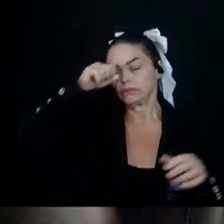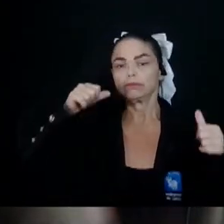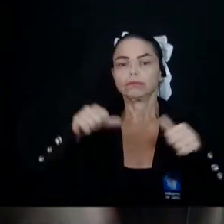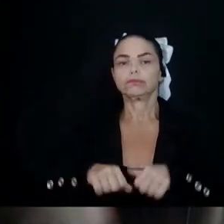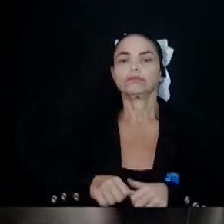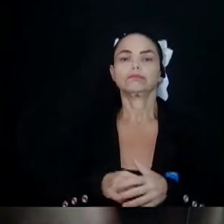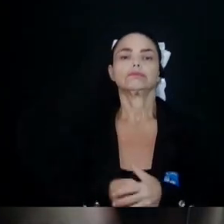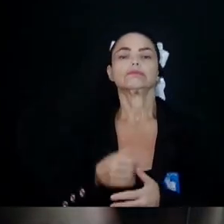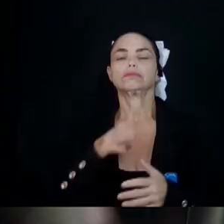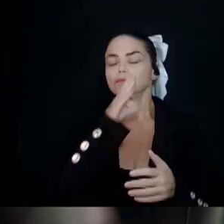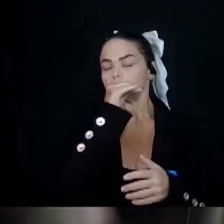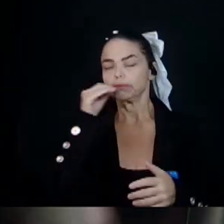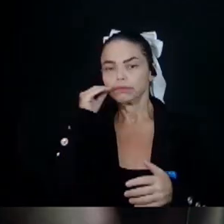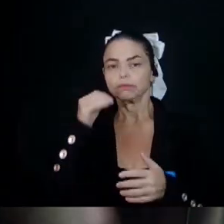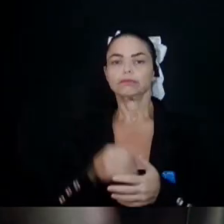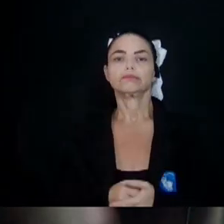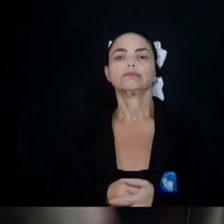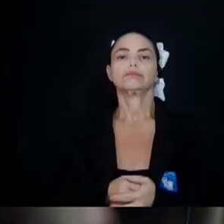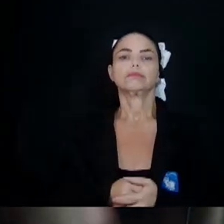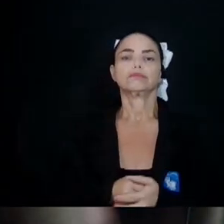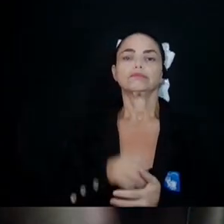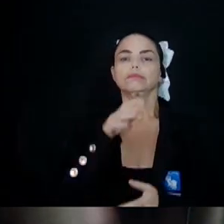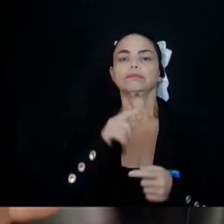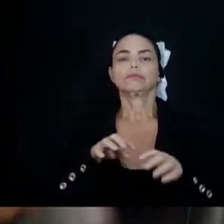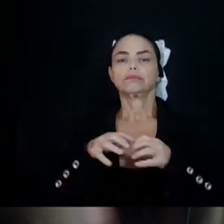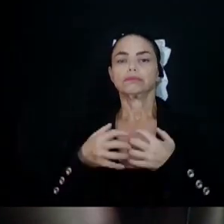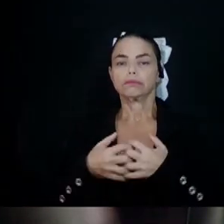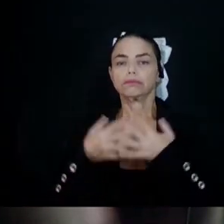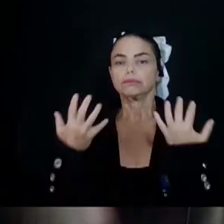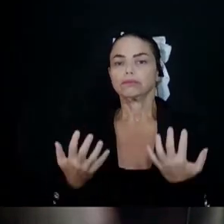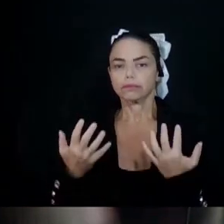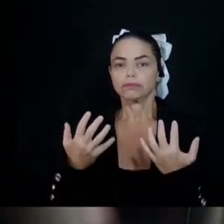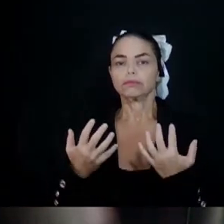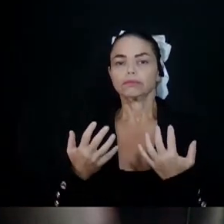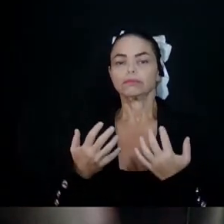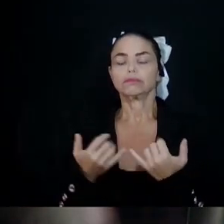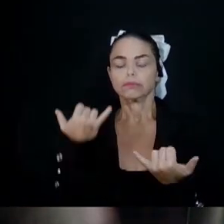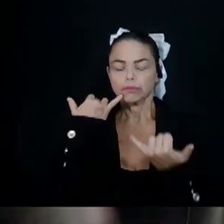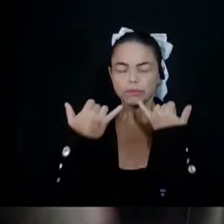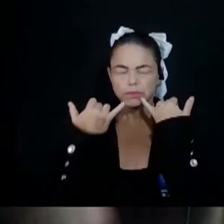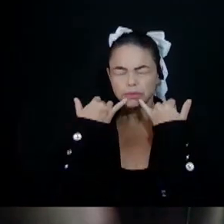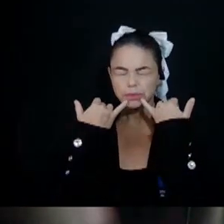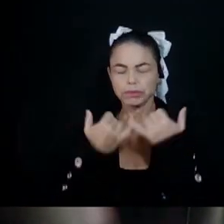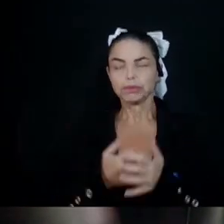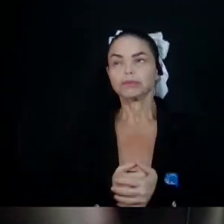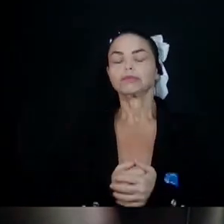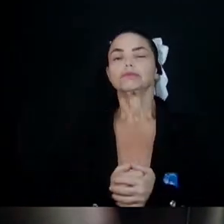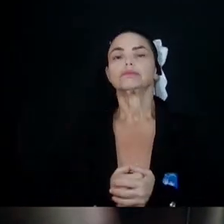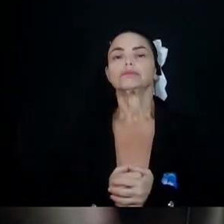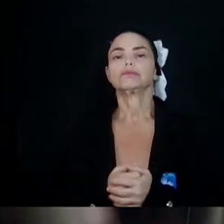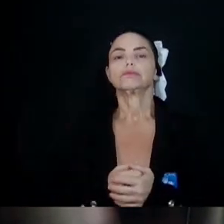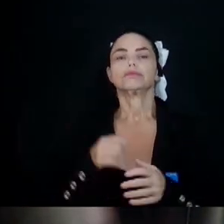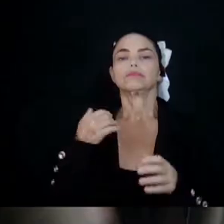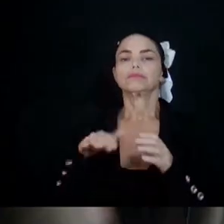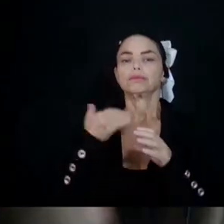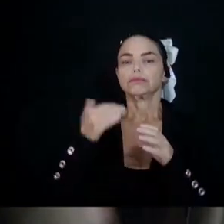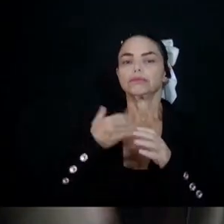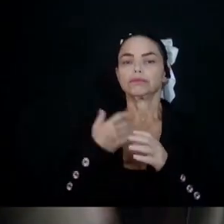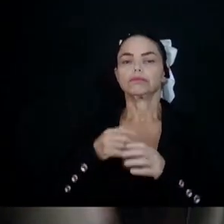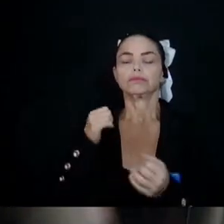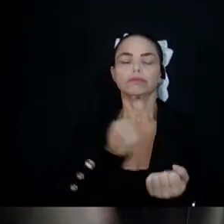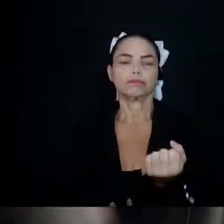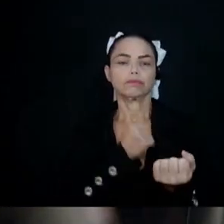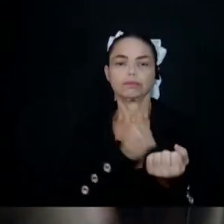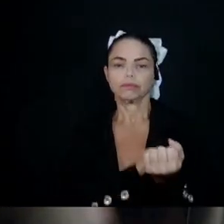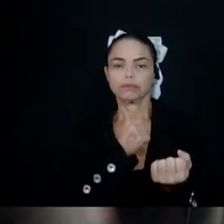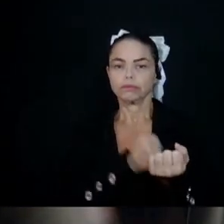do adolescente. Então, quando isso é interrompido por essa vasta informação, né, por esses conteúdos dopaminérgicos, né, ou